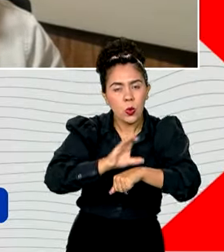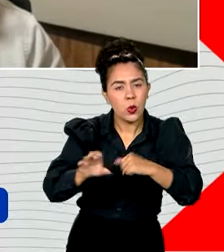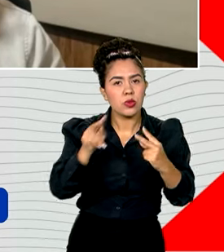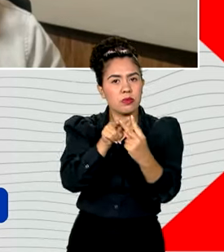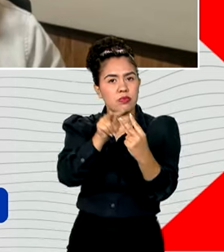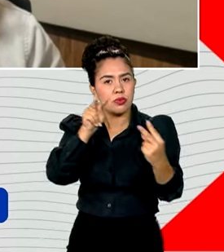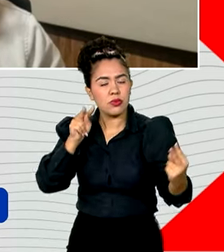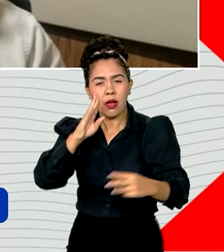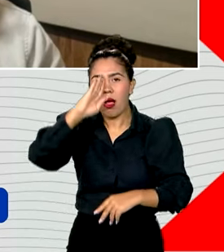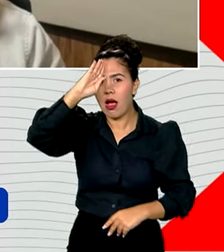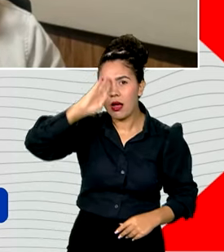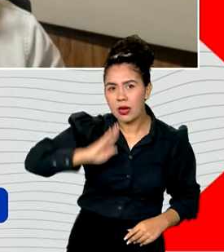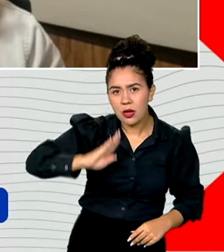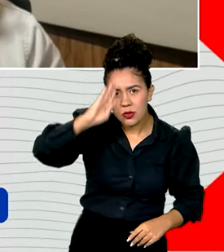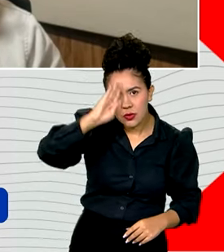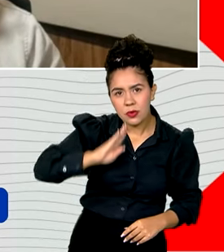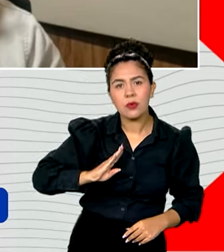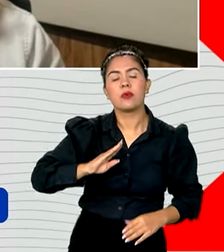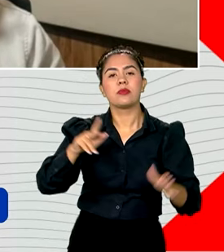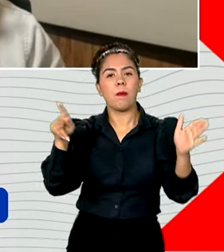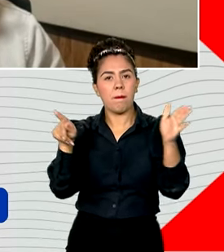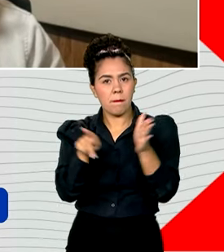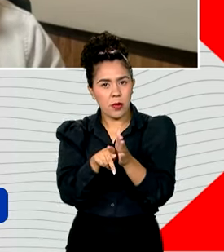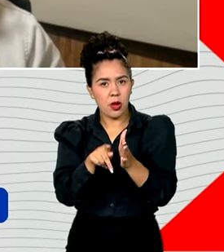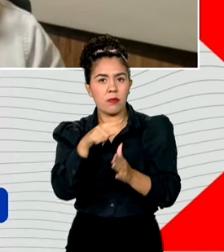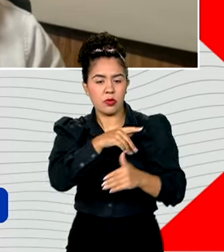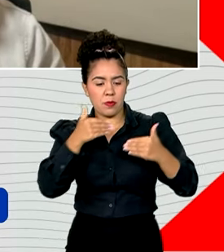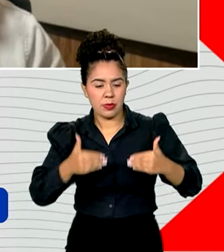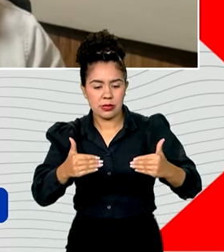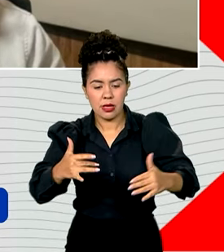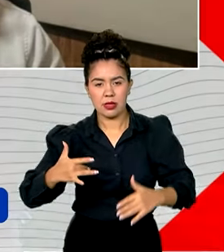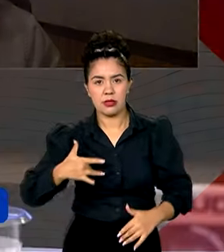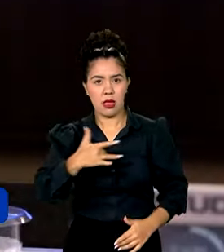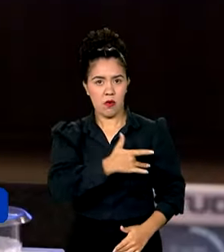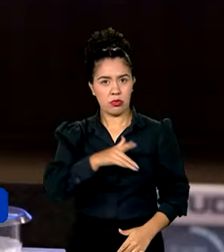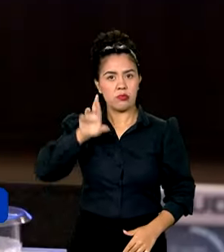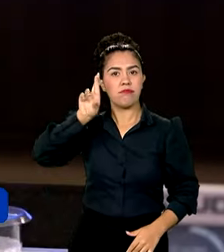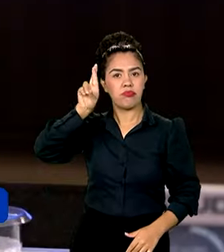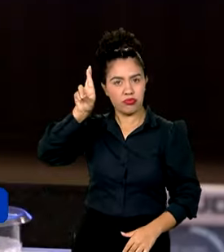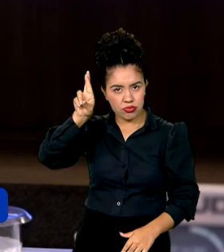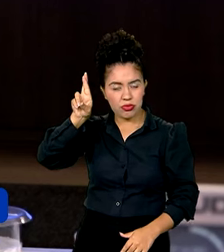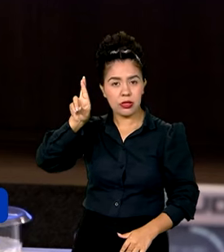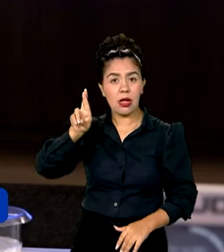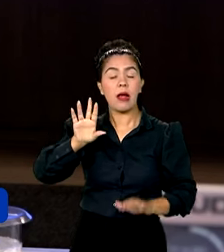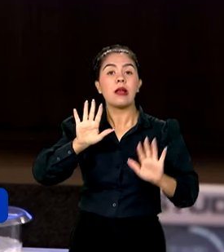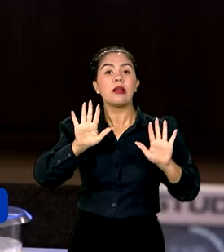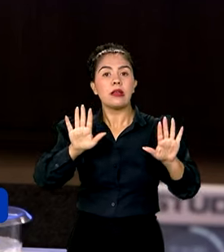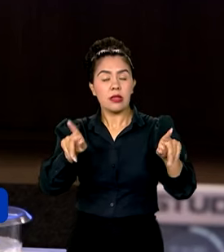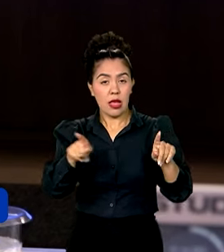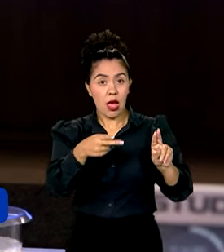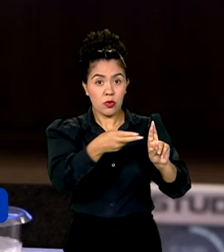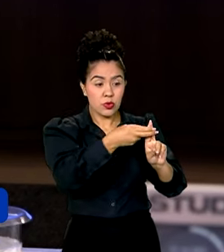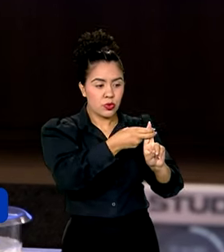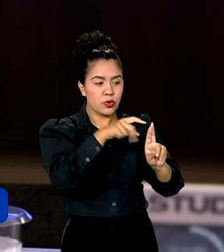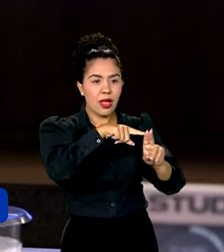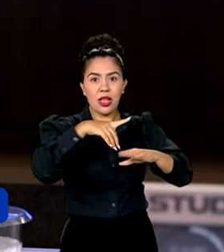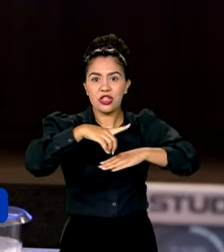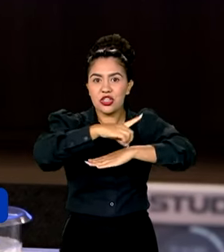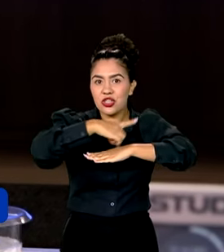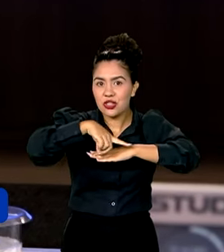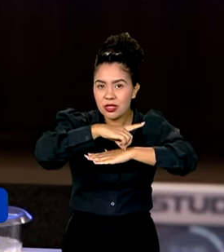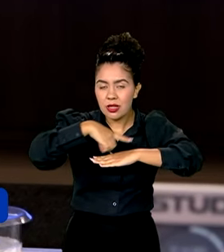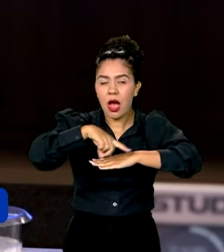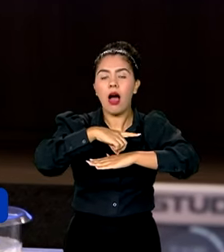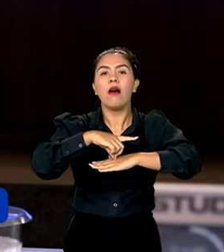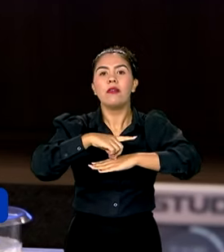gratuitos de responsabilidade do Ministério da Saúde e também agora com o SUS digital nós vamos